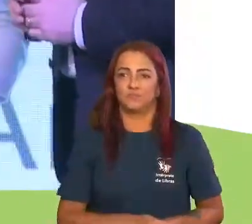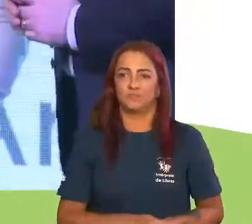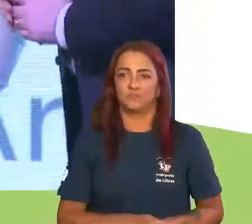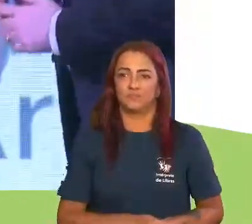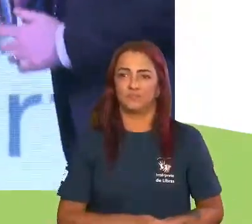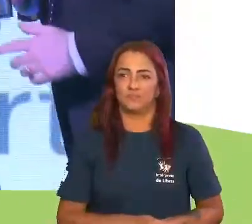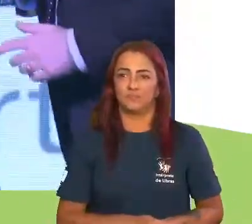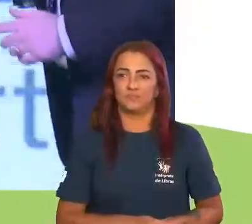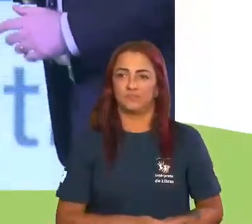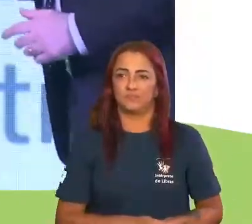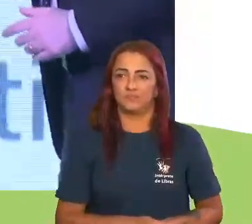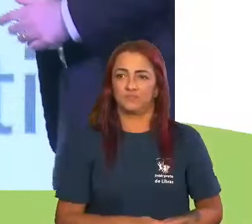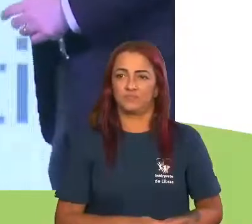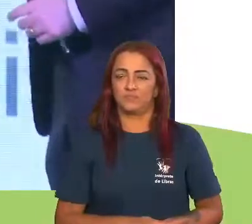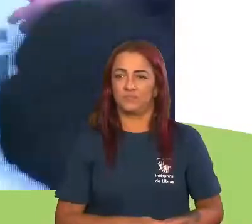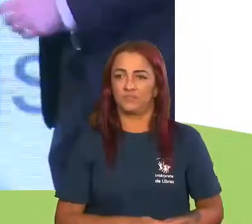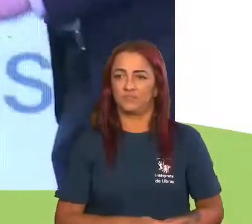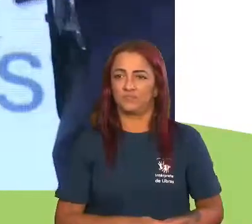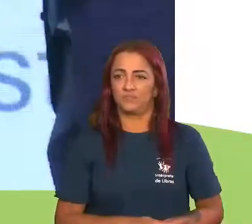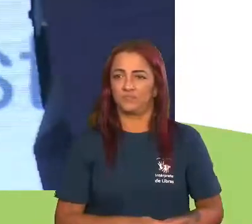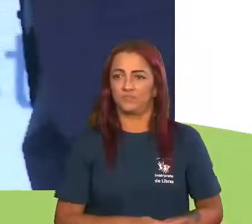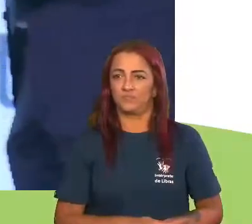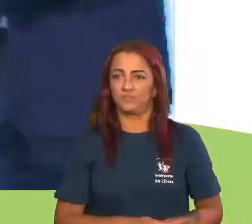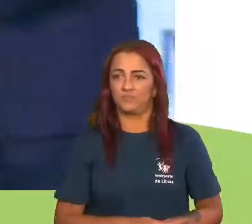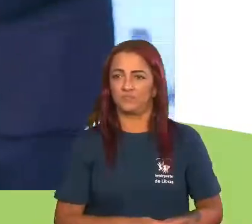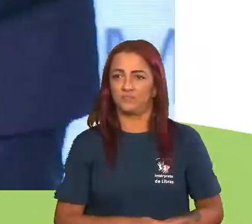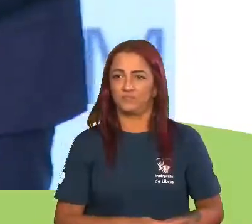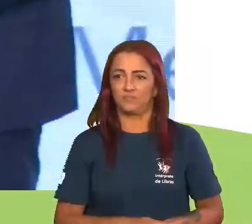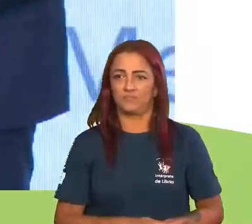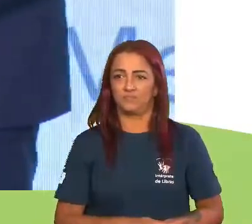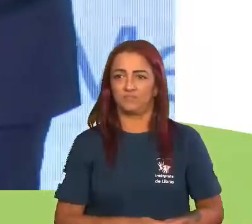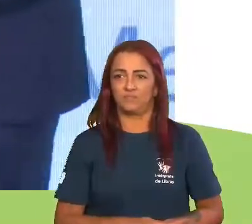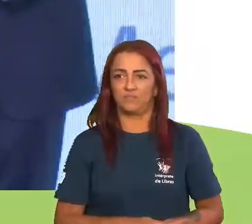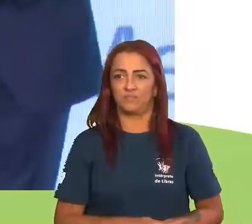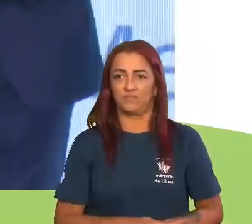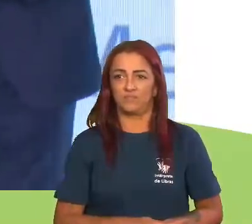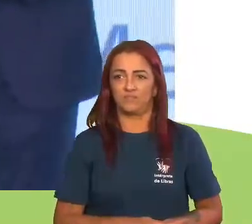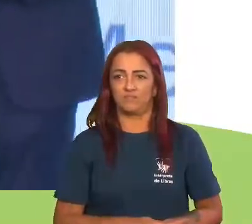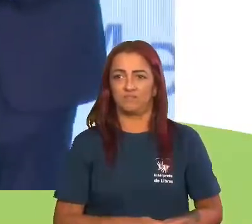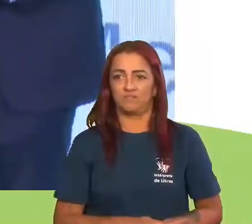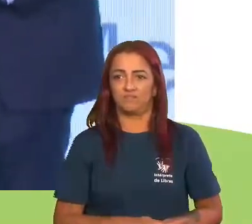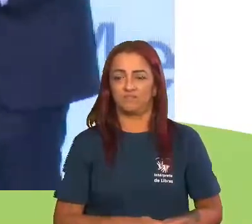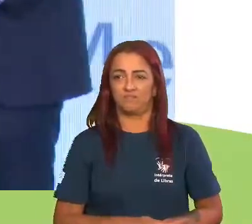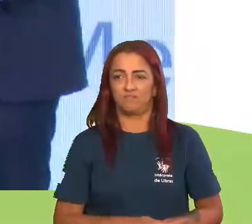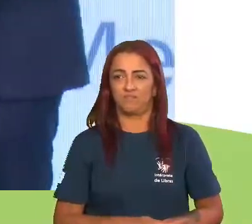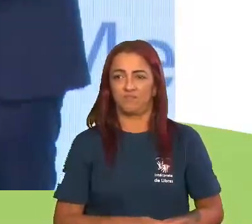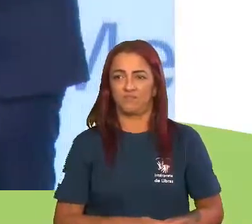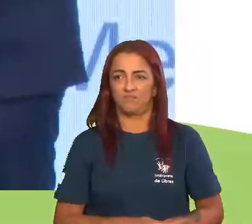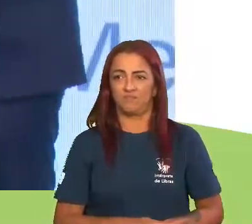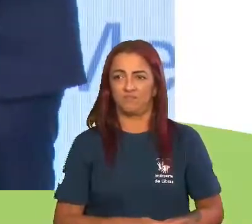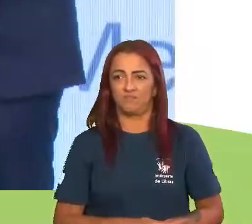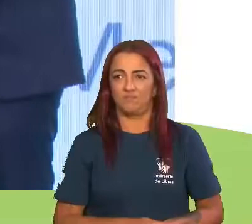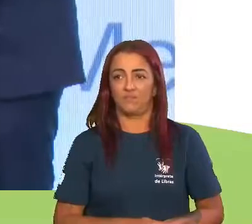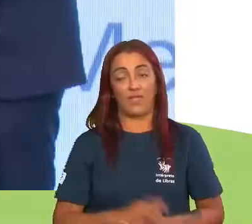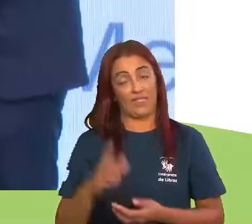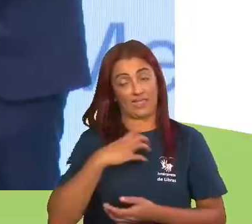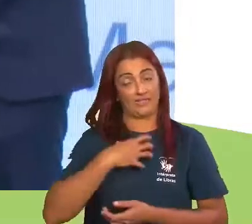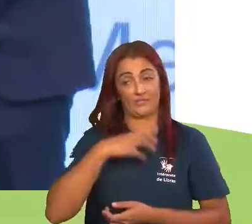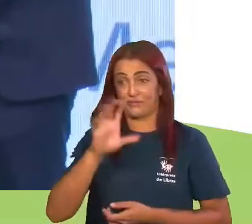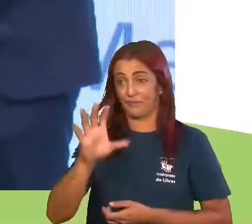pra foto. Sobe o som aí, pessoal, pra dar um... Gente, o Carlinhos tem uma coisa com mulher, tá? Vocês não sabem, mas ele